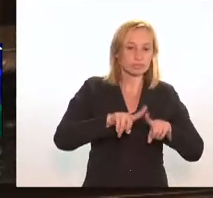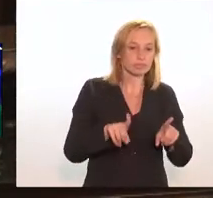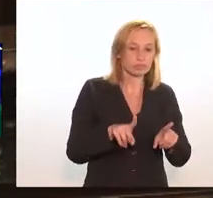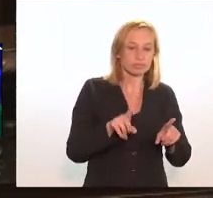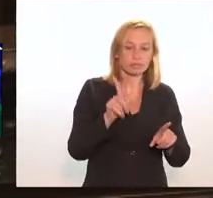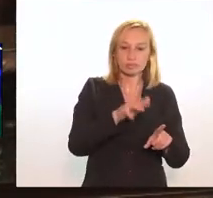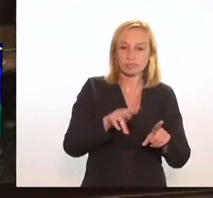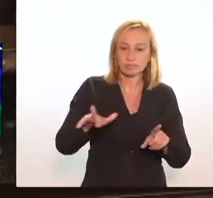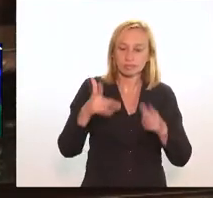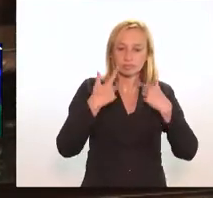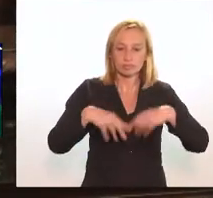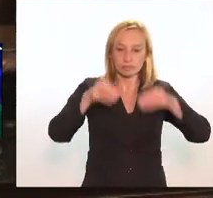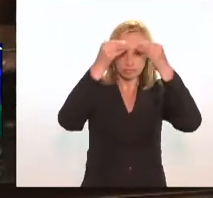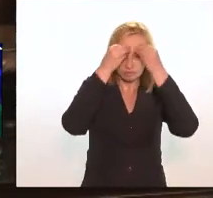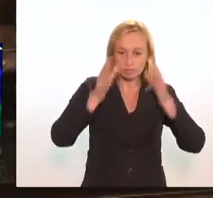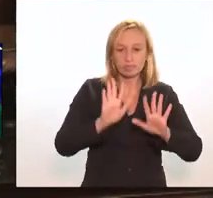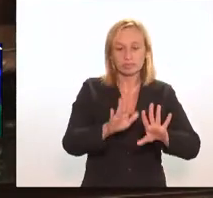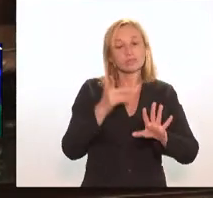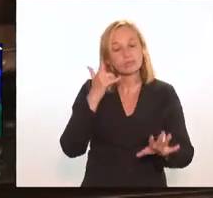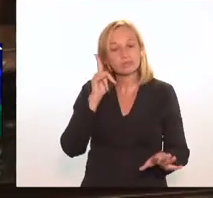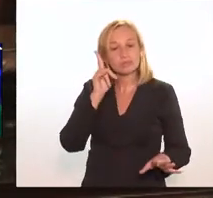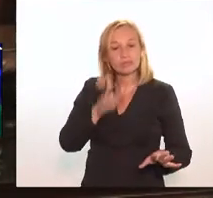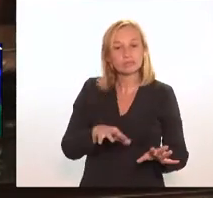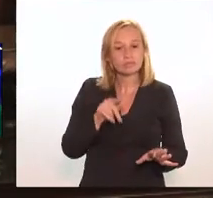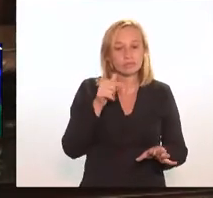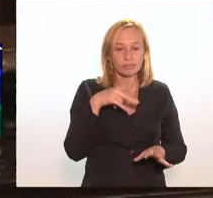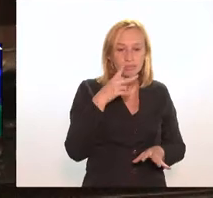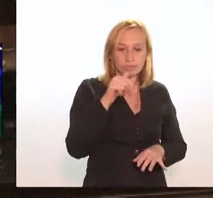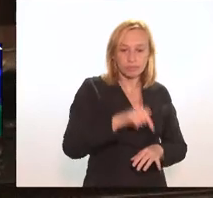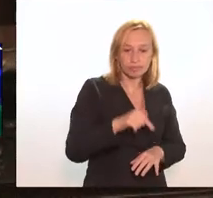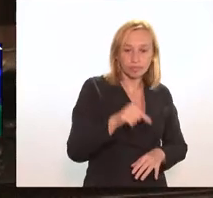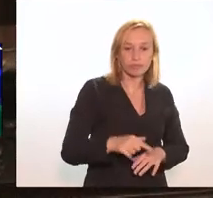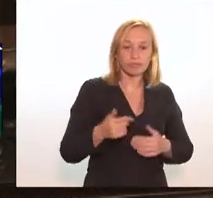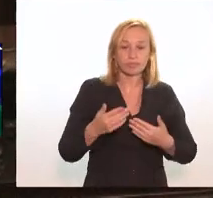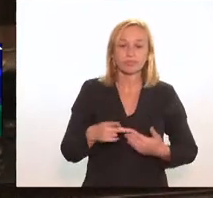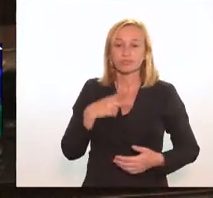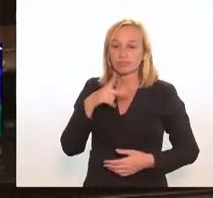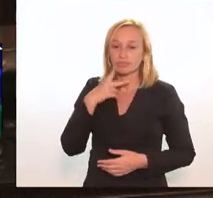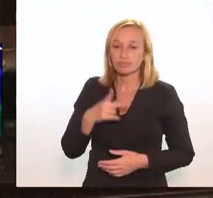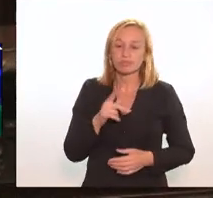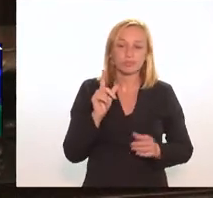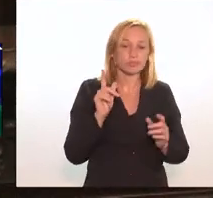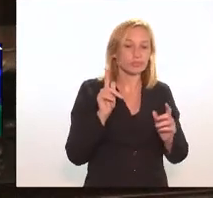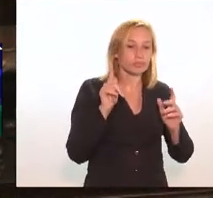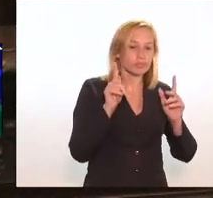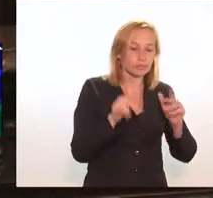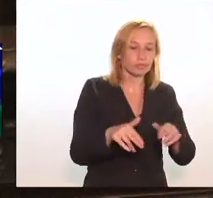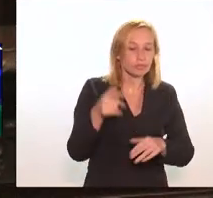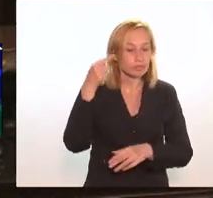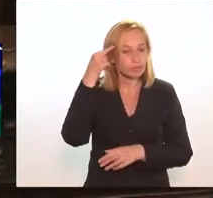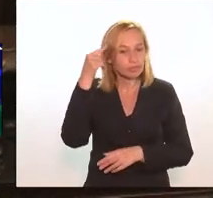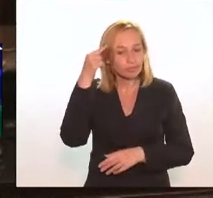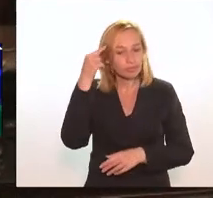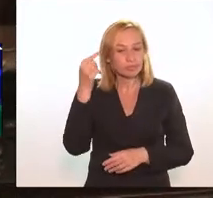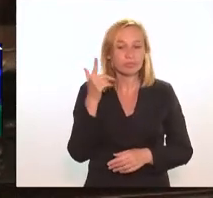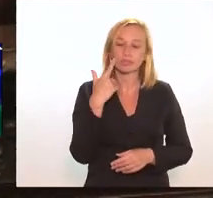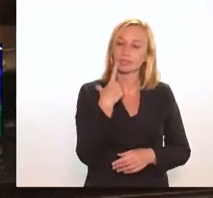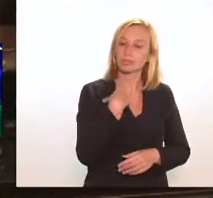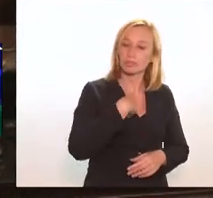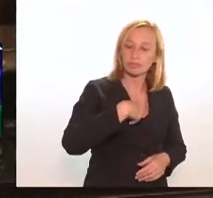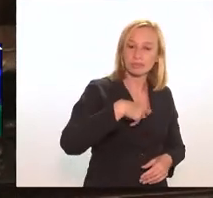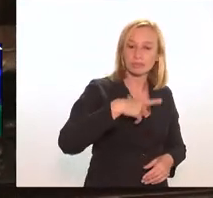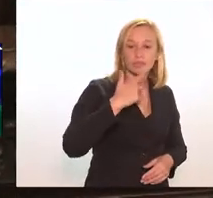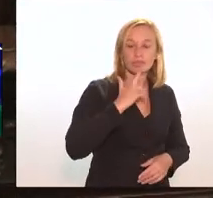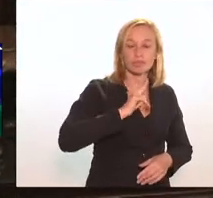diferentes linguagens. Vejam a diferença que estou estabelecendo aqui. Expressar o mesmo raciocínio na mesma língua, no caso, na língua